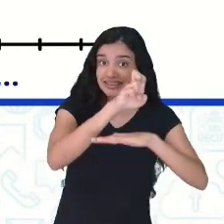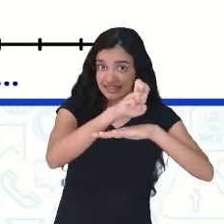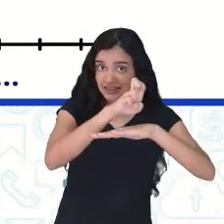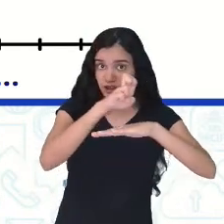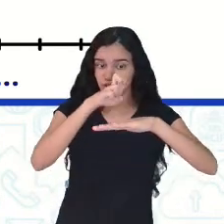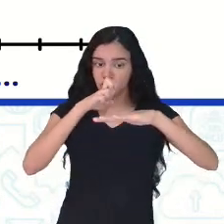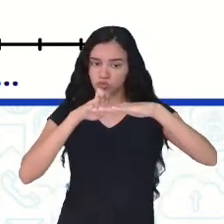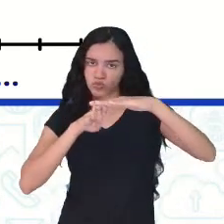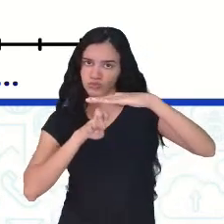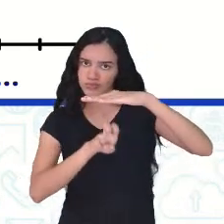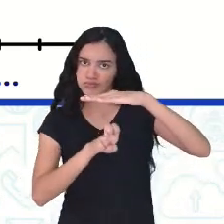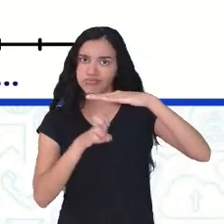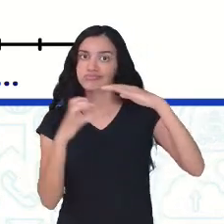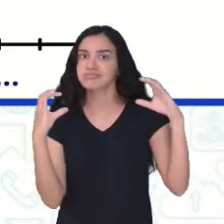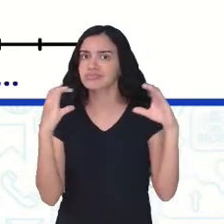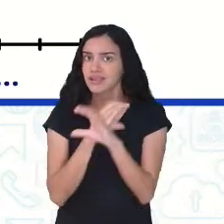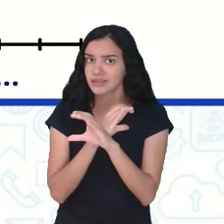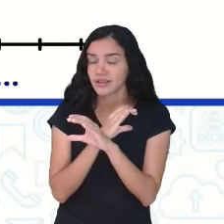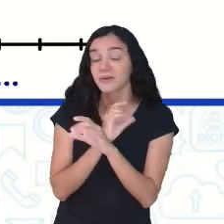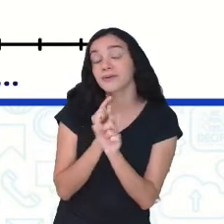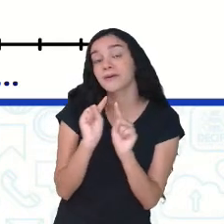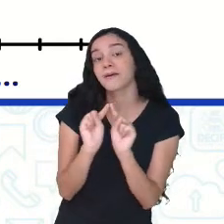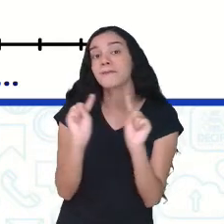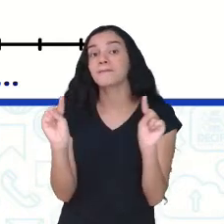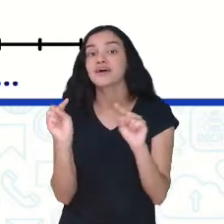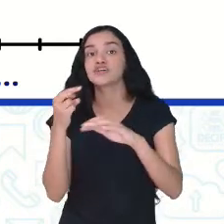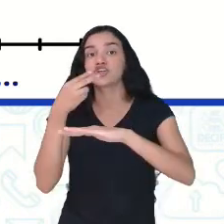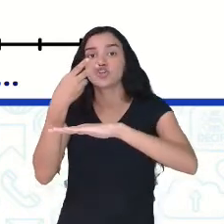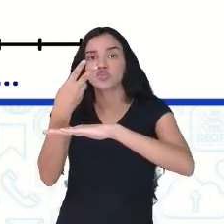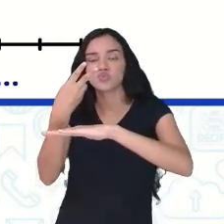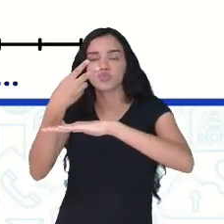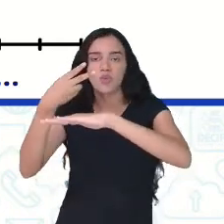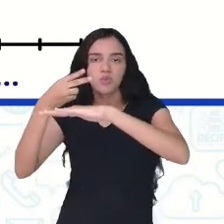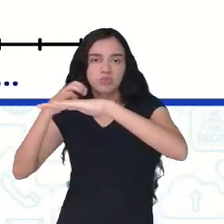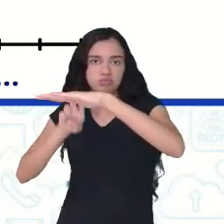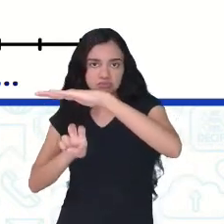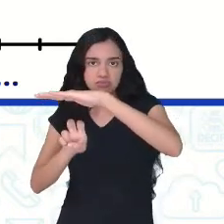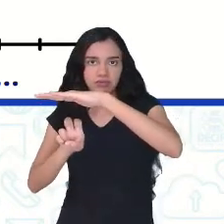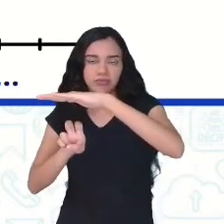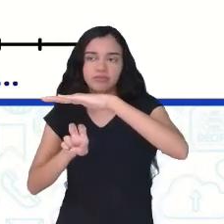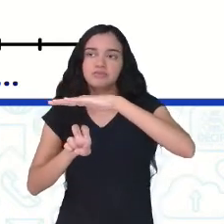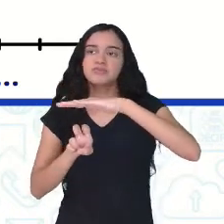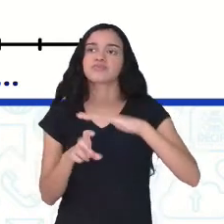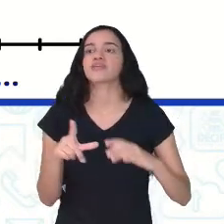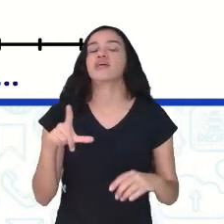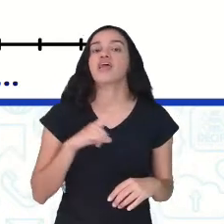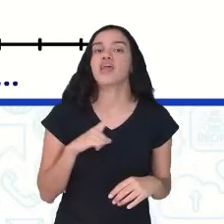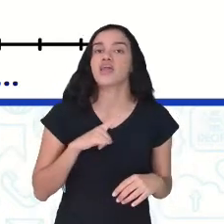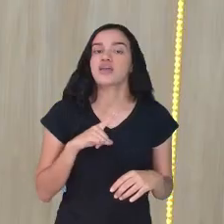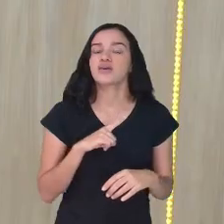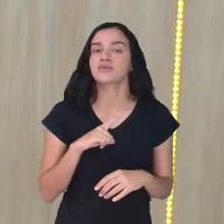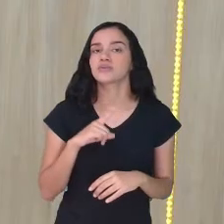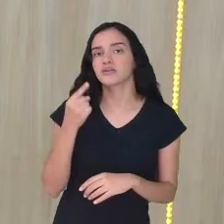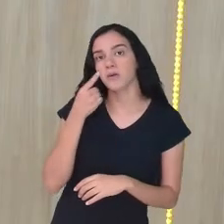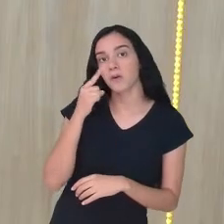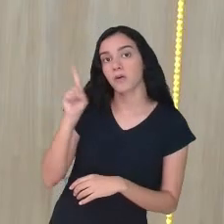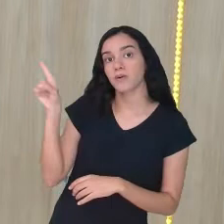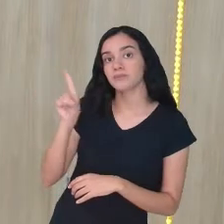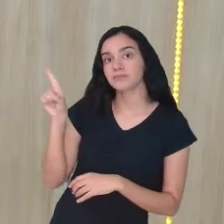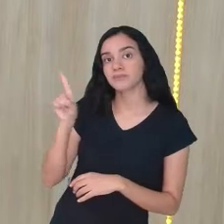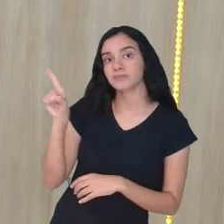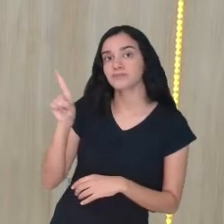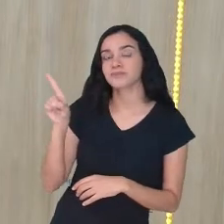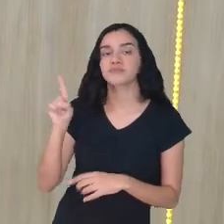5/5, que é um inteiro, mais 2/5. Então, eu tenho 1 inteiro mais